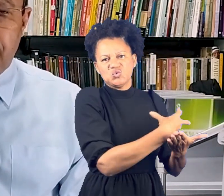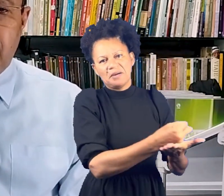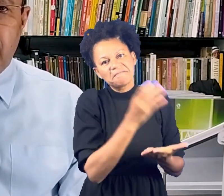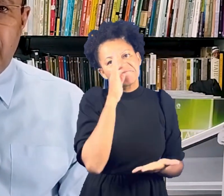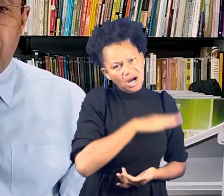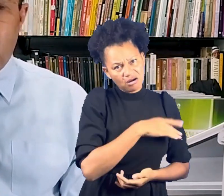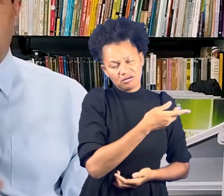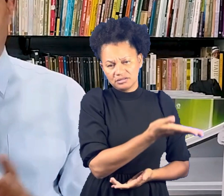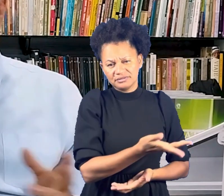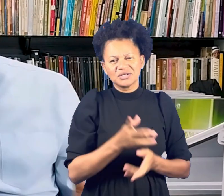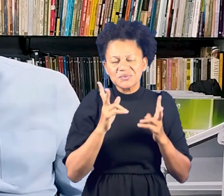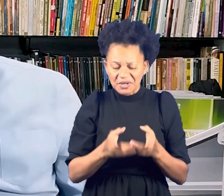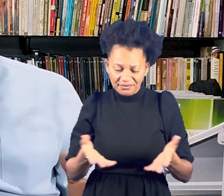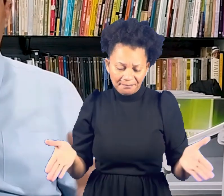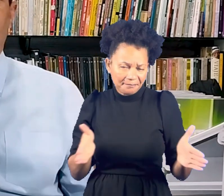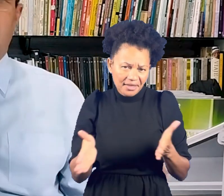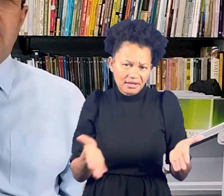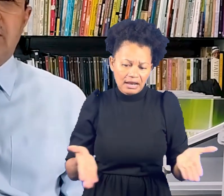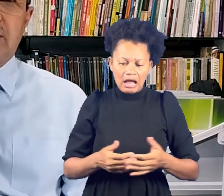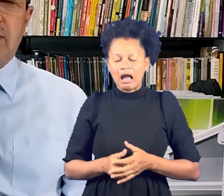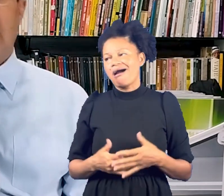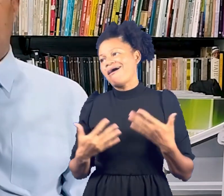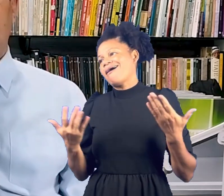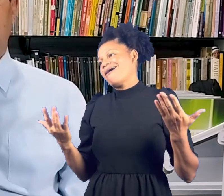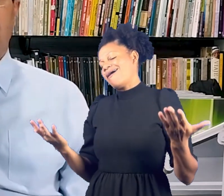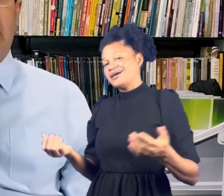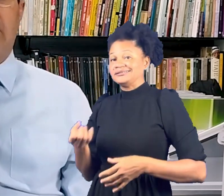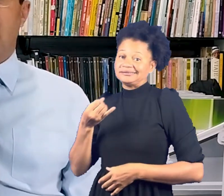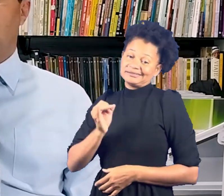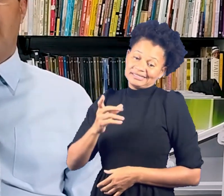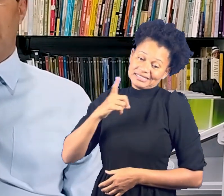fizeram. Porque é como no nosso tempo, alguém diz assim,